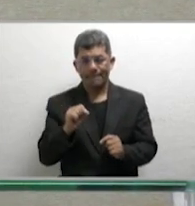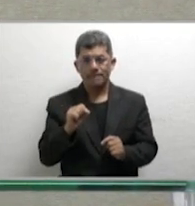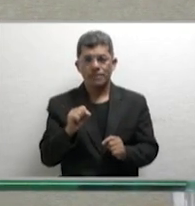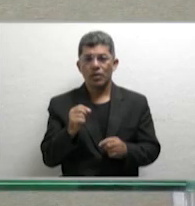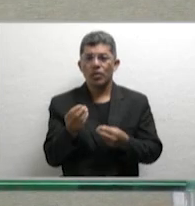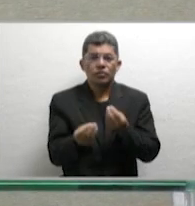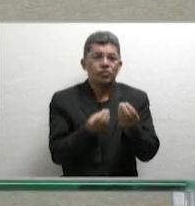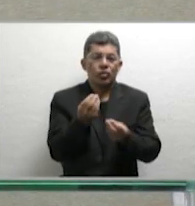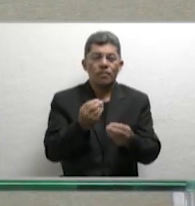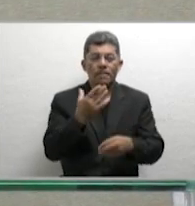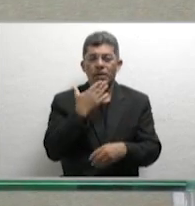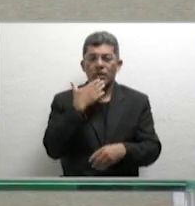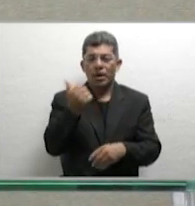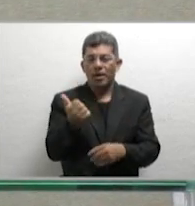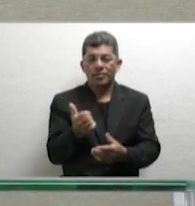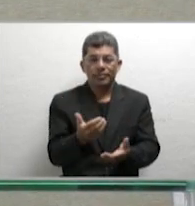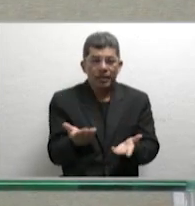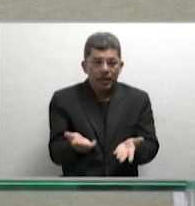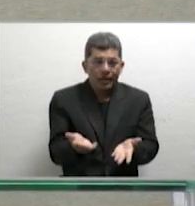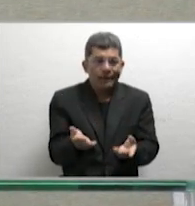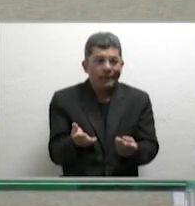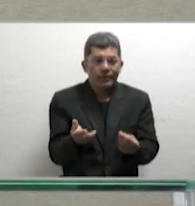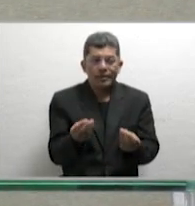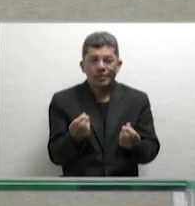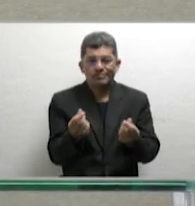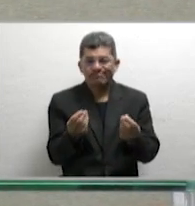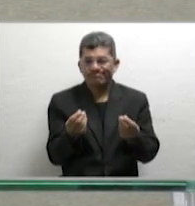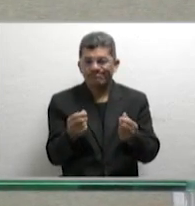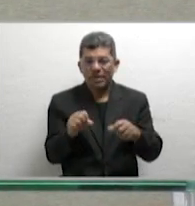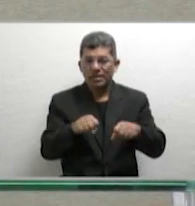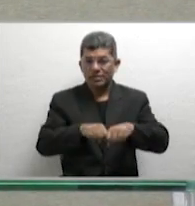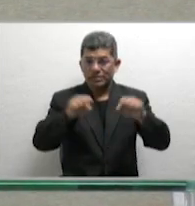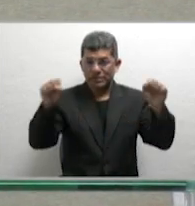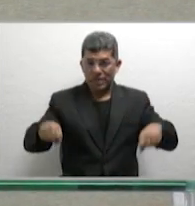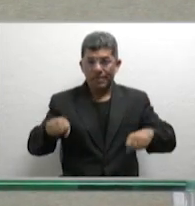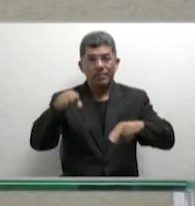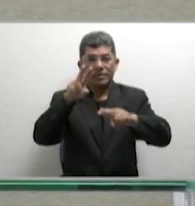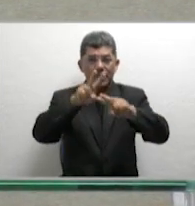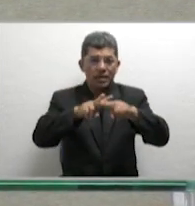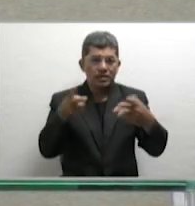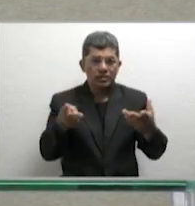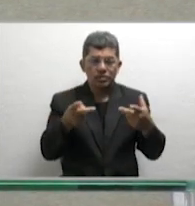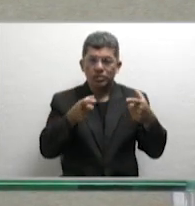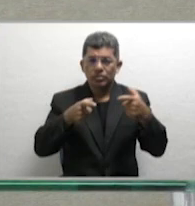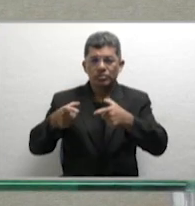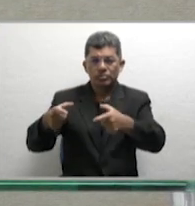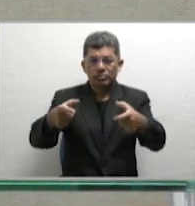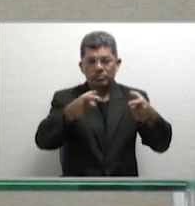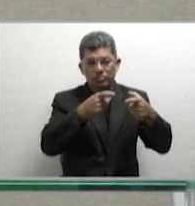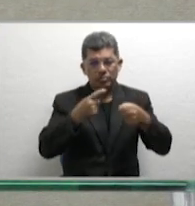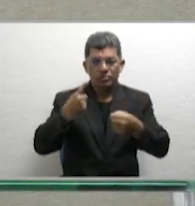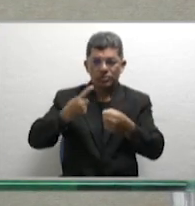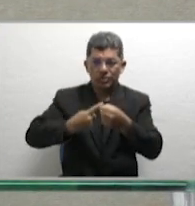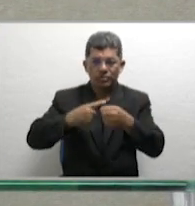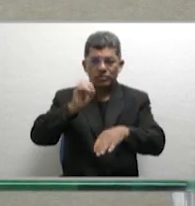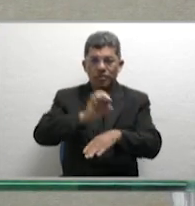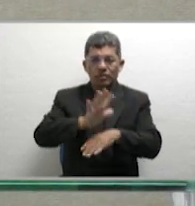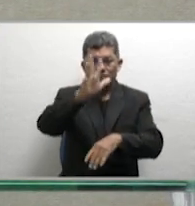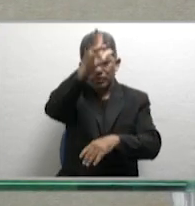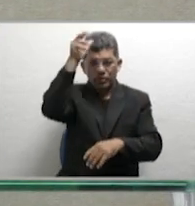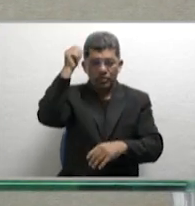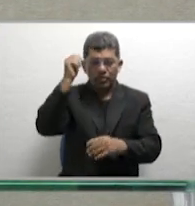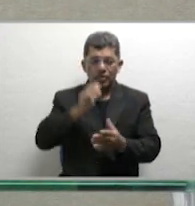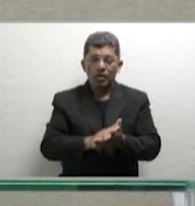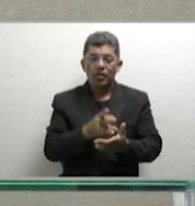como podemos melhorar a questão do sistema penitenciário nos diversos municípios do Estado do Amazonas. E fiz